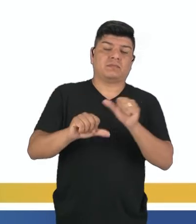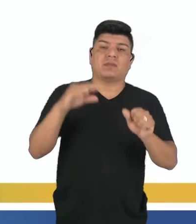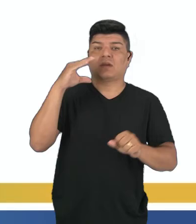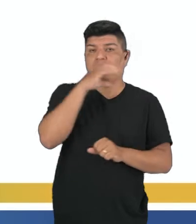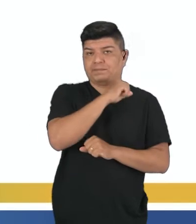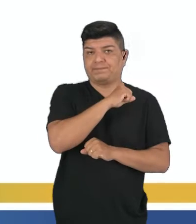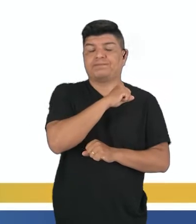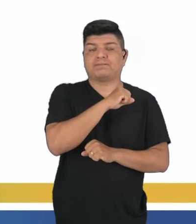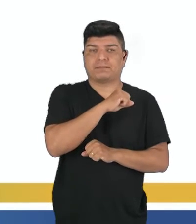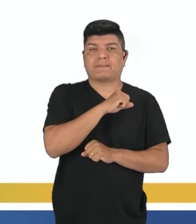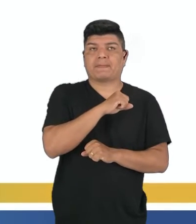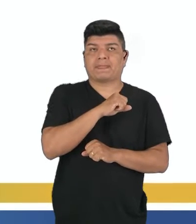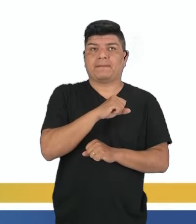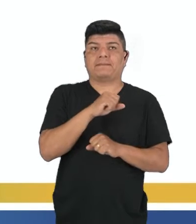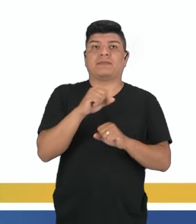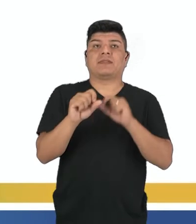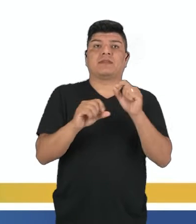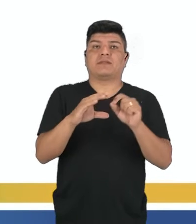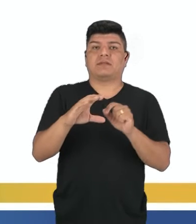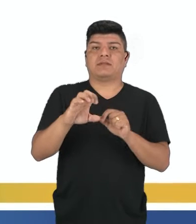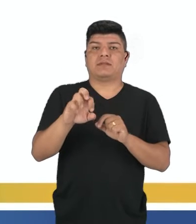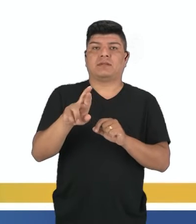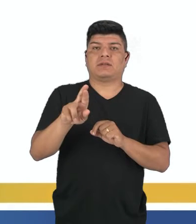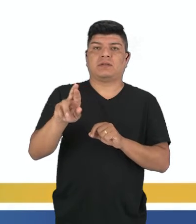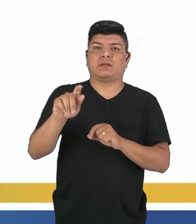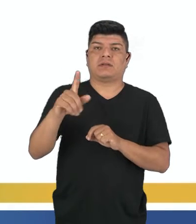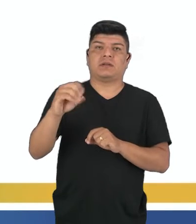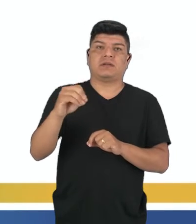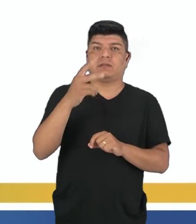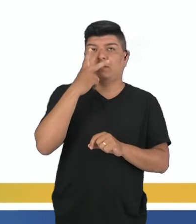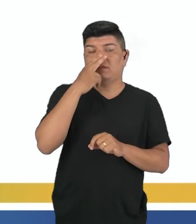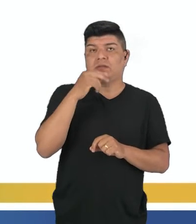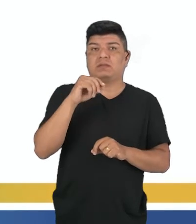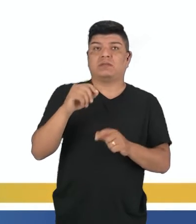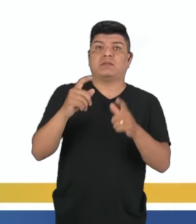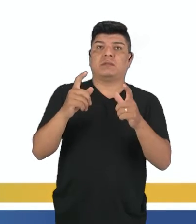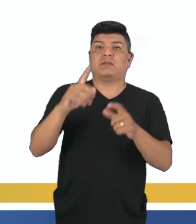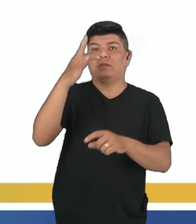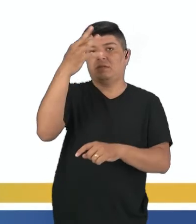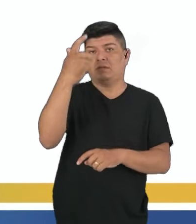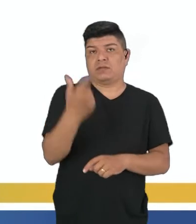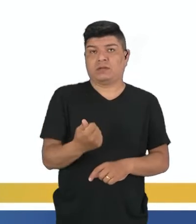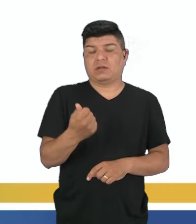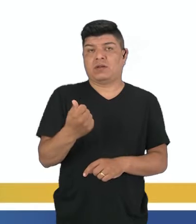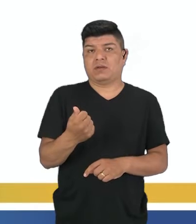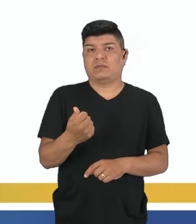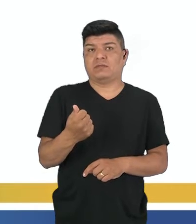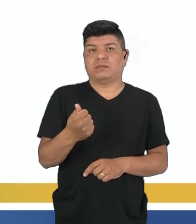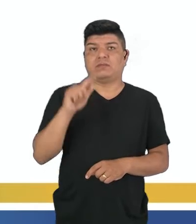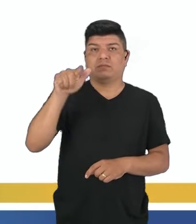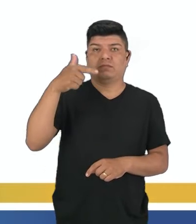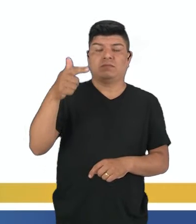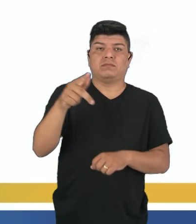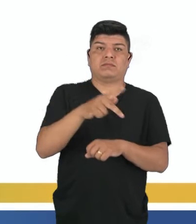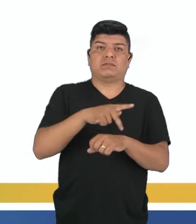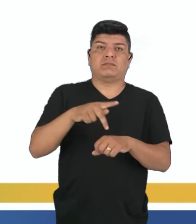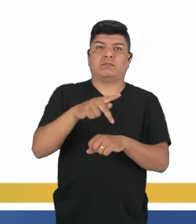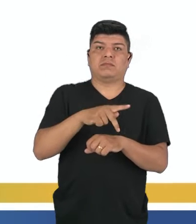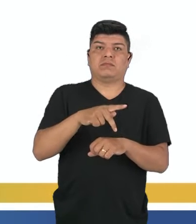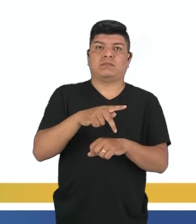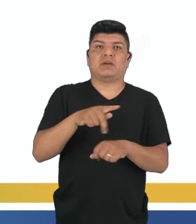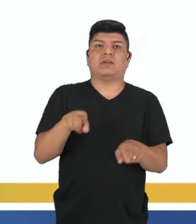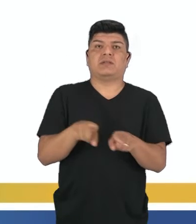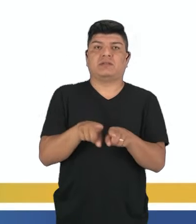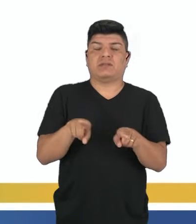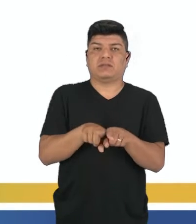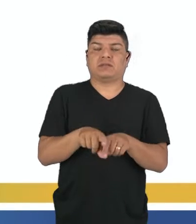muito rápido. O Cerrado ele pode ser comparado às savanas localizadas na África e na Austrália. Então, é um ambiente